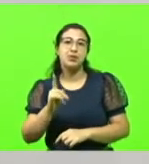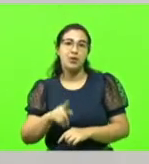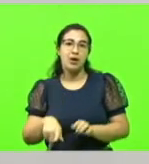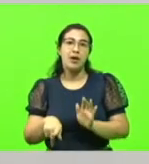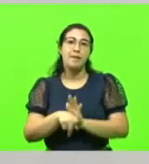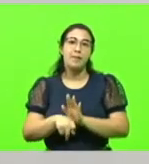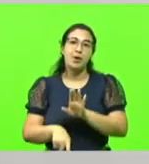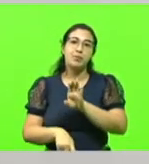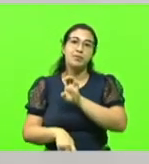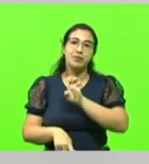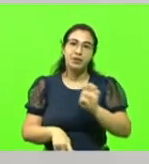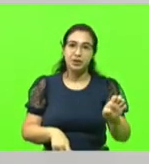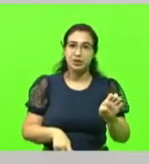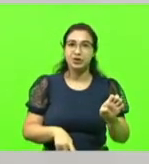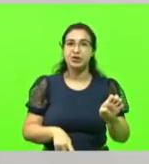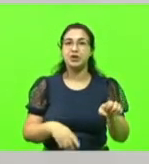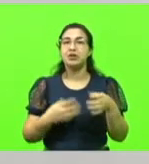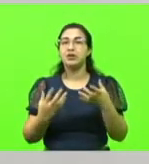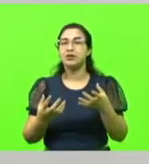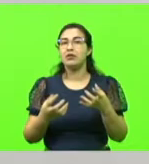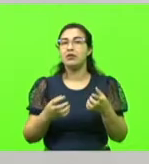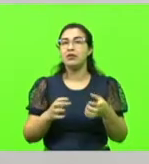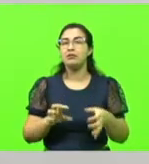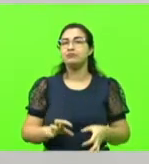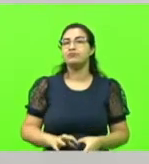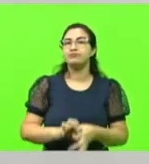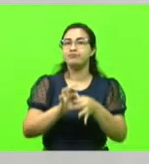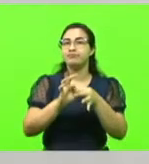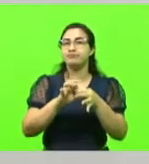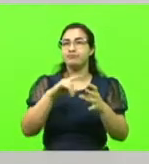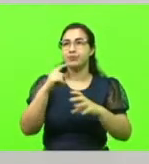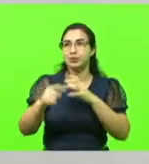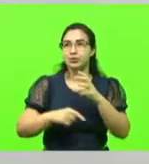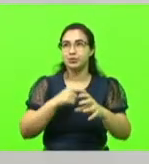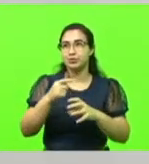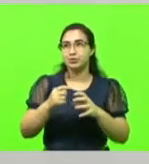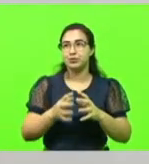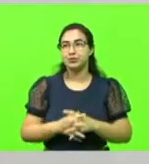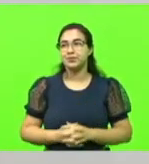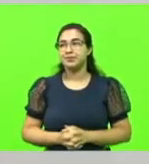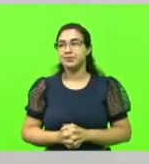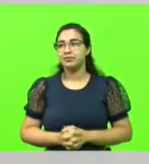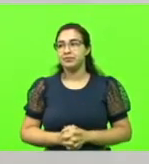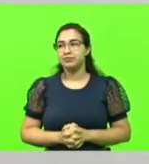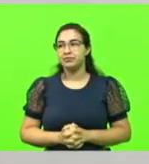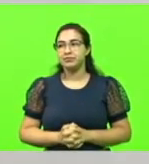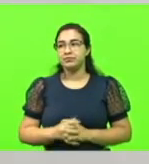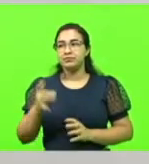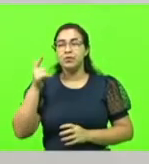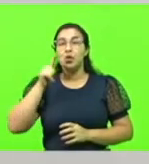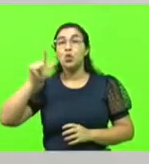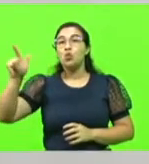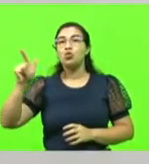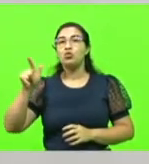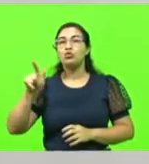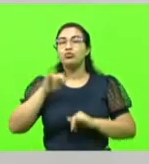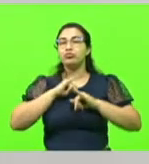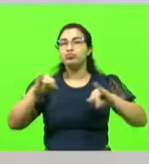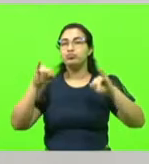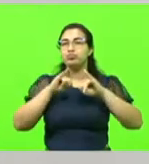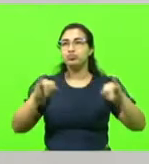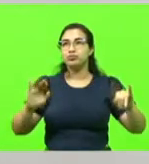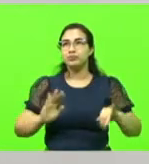tempo e aquilo ia ser socializado para o mundo. Mais uma das fake news, que nós não